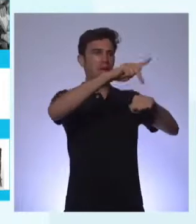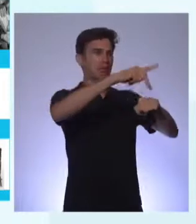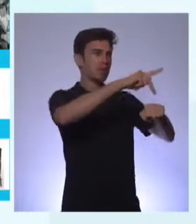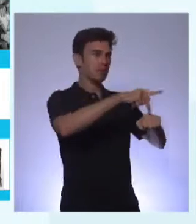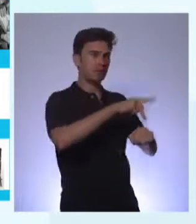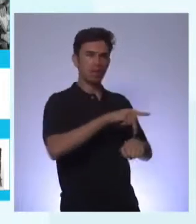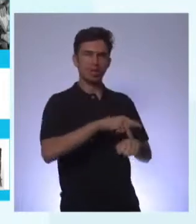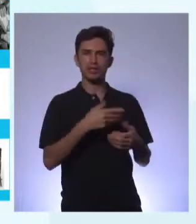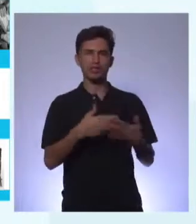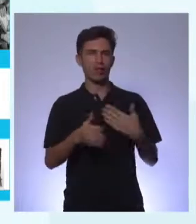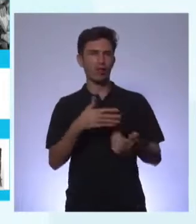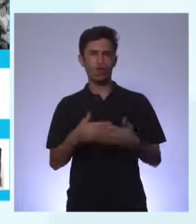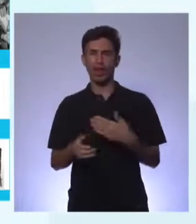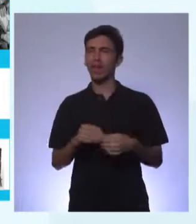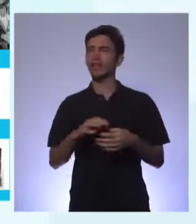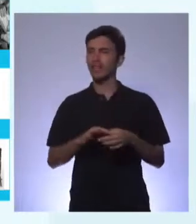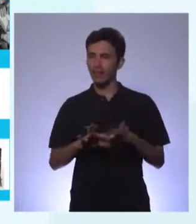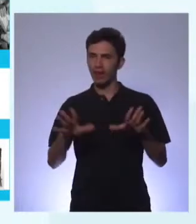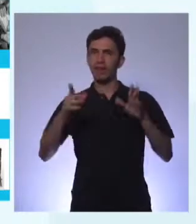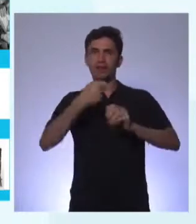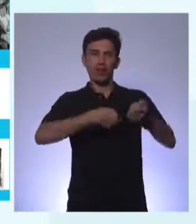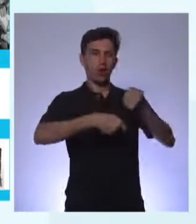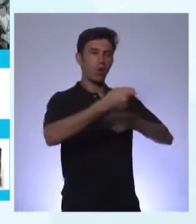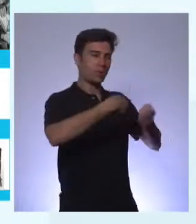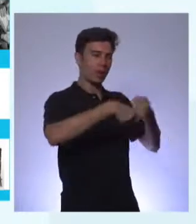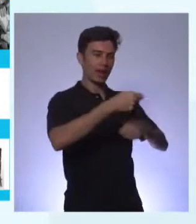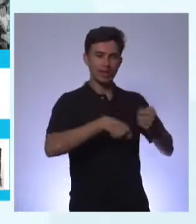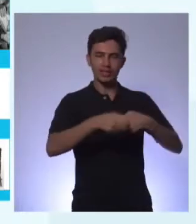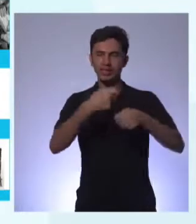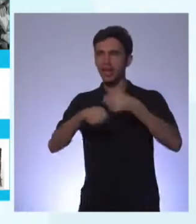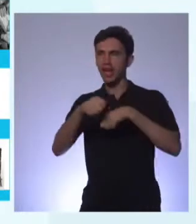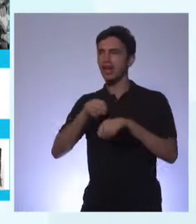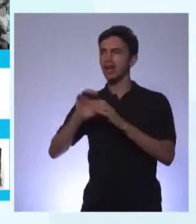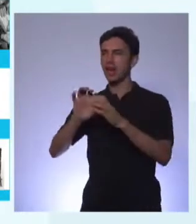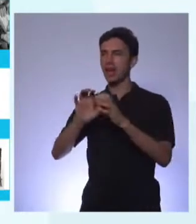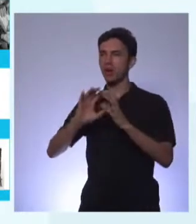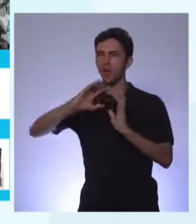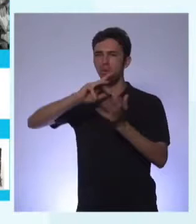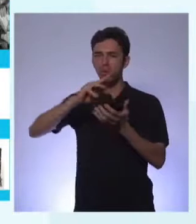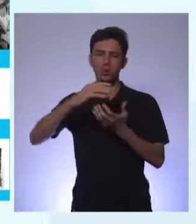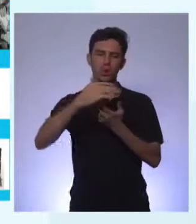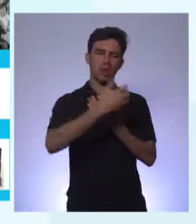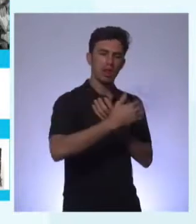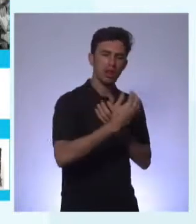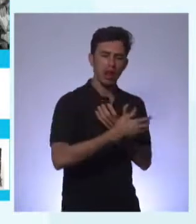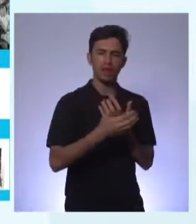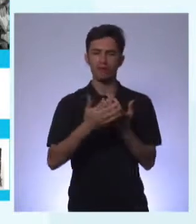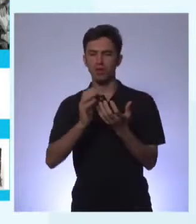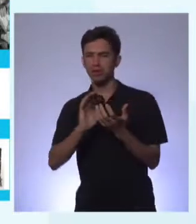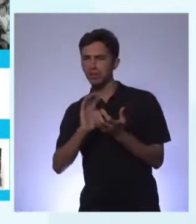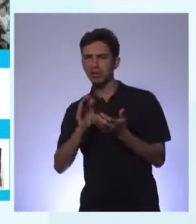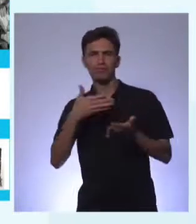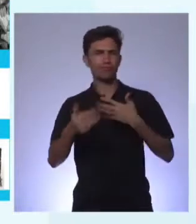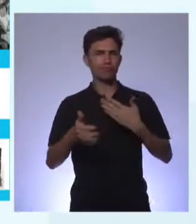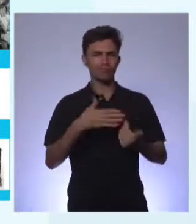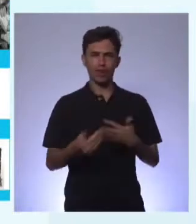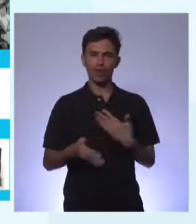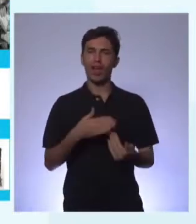da Europa Ocidental, seja da Banda Oriental, mas o capitalismo industrial ele não tem